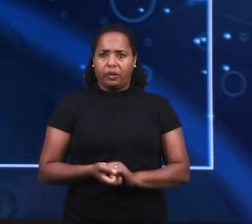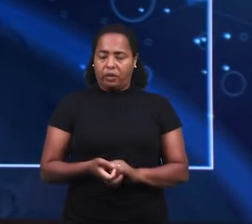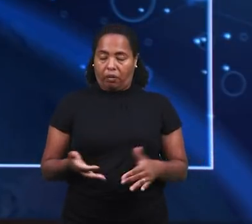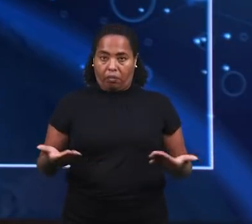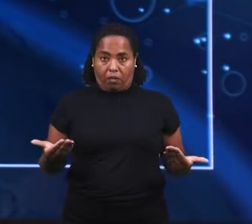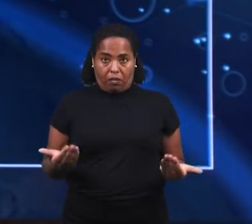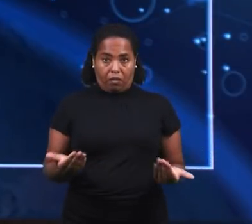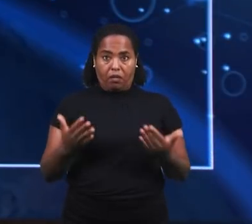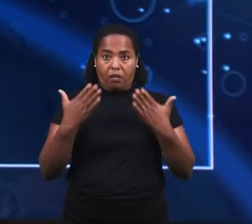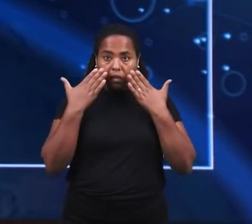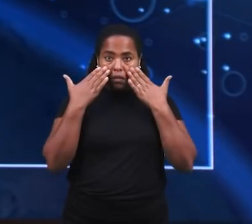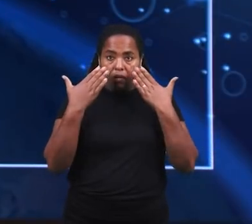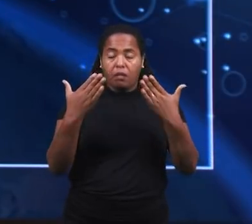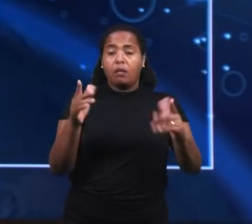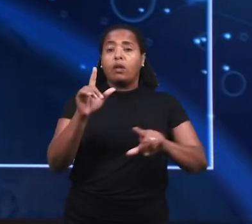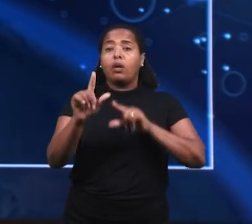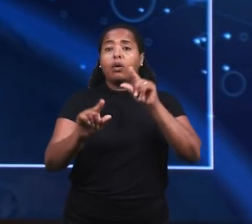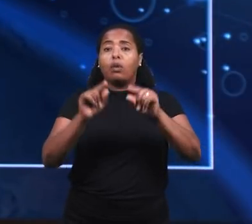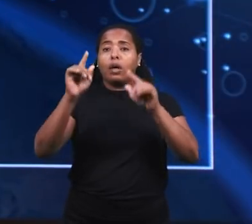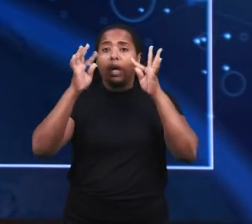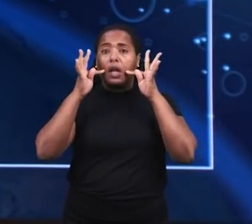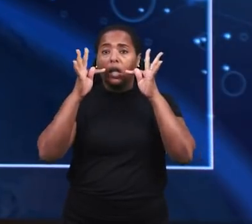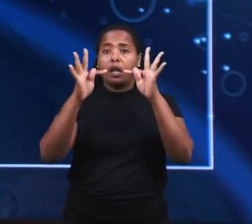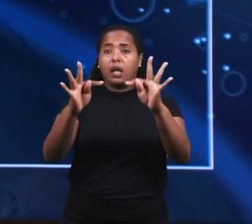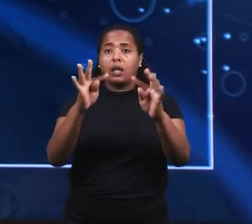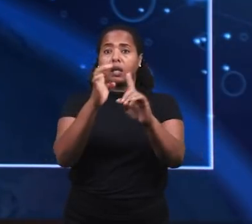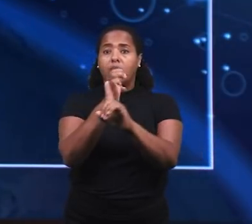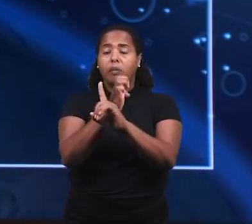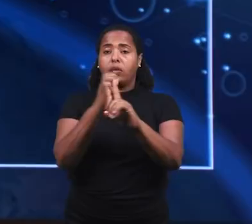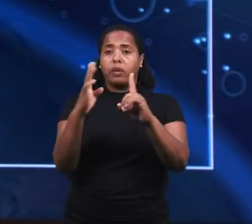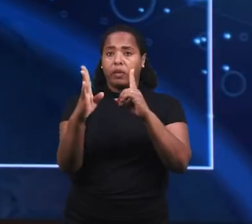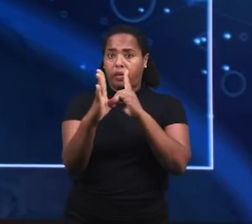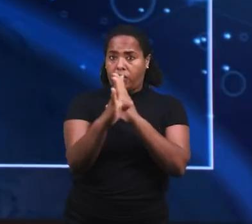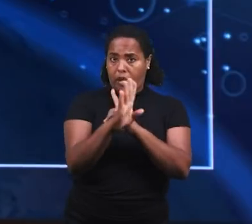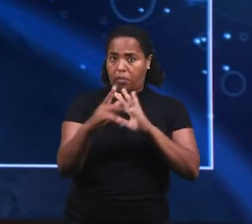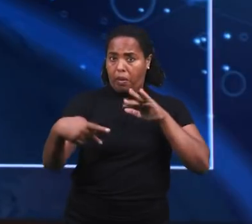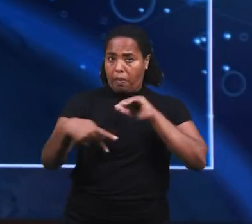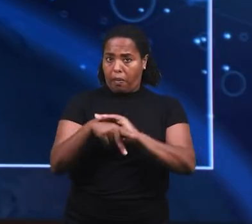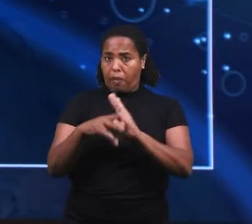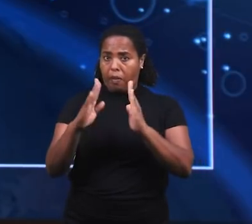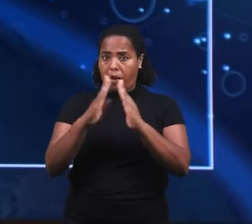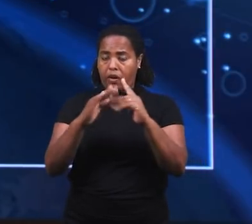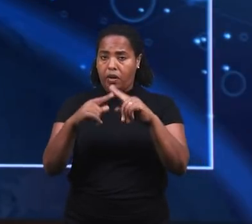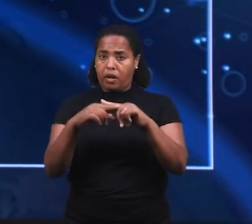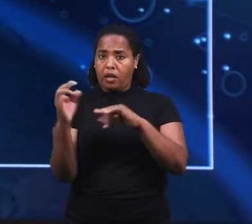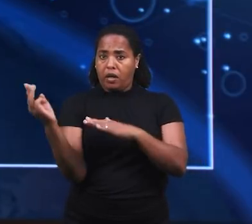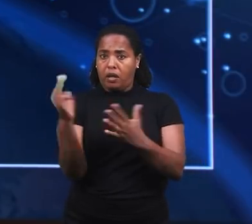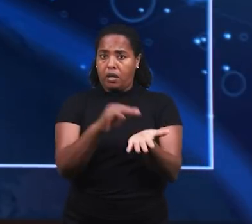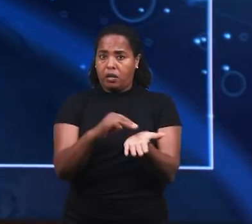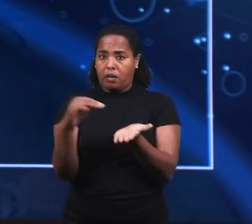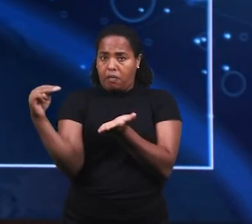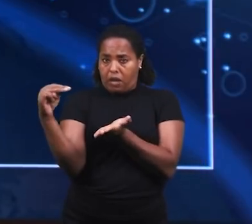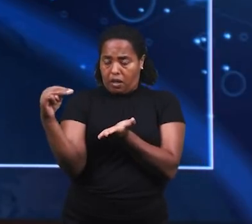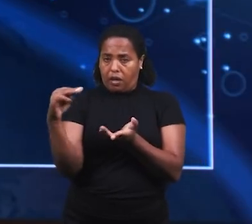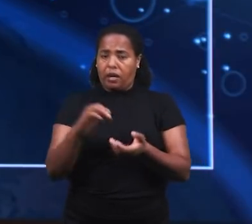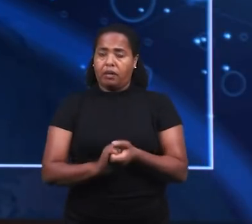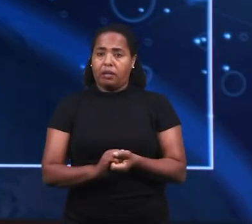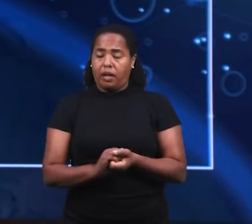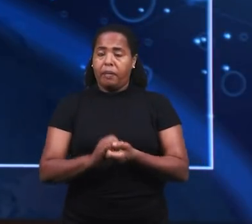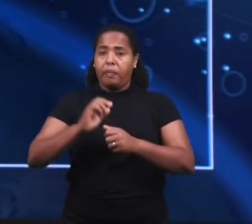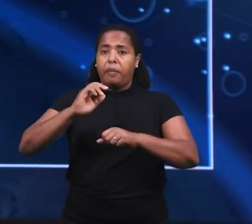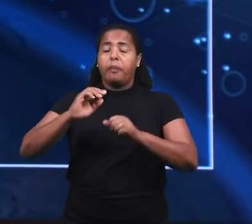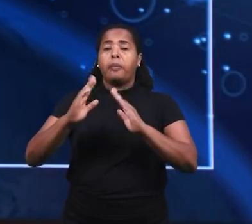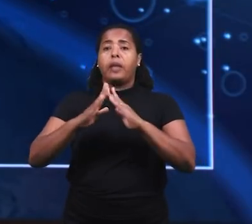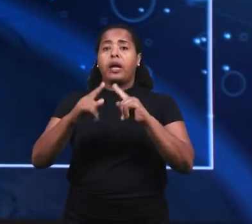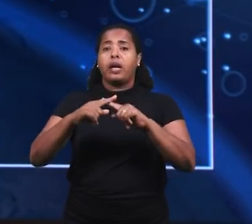nossa programação de hoje, onde estaremos apresentando testemunhos da Escola Bíblica Dominical da Igreja Cristã